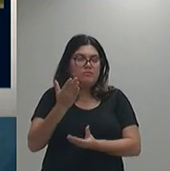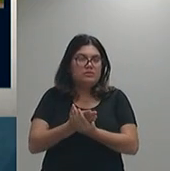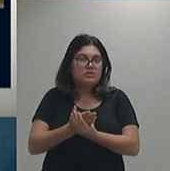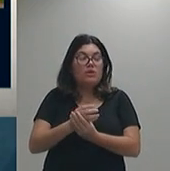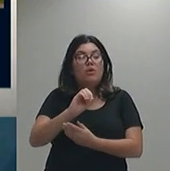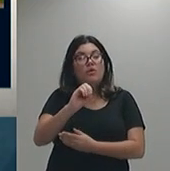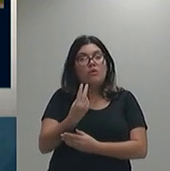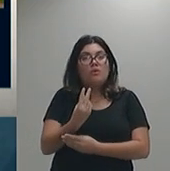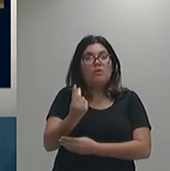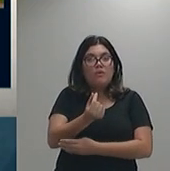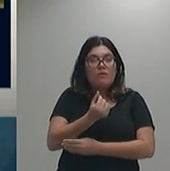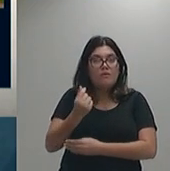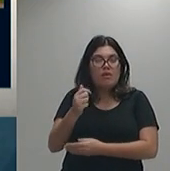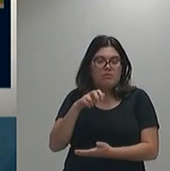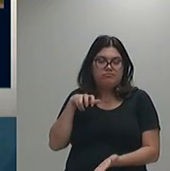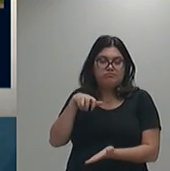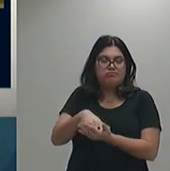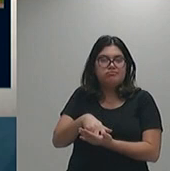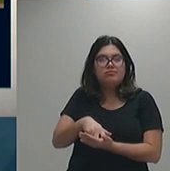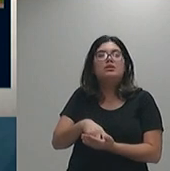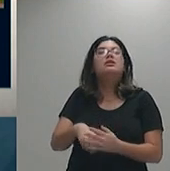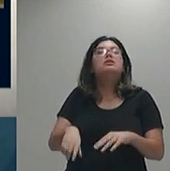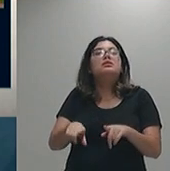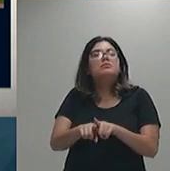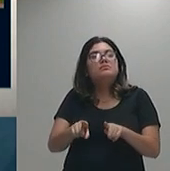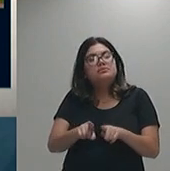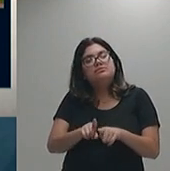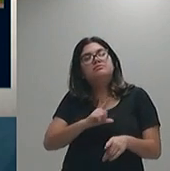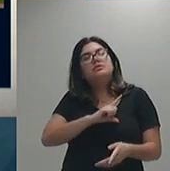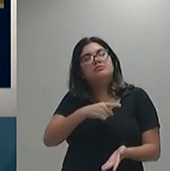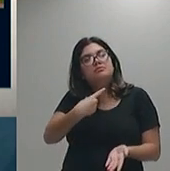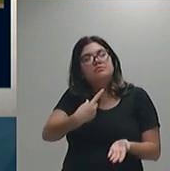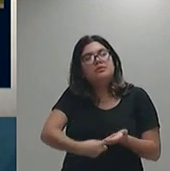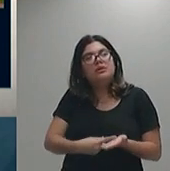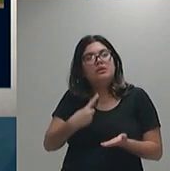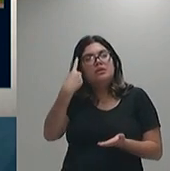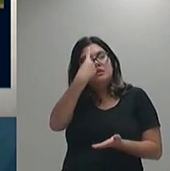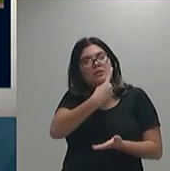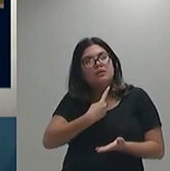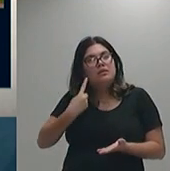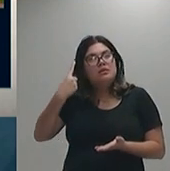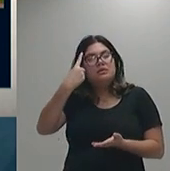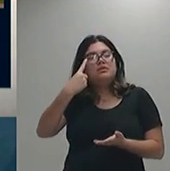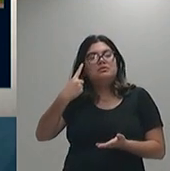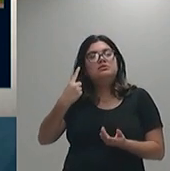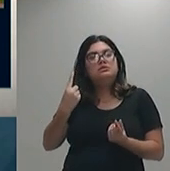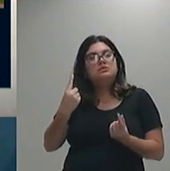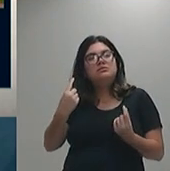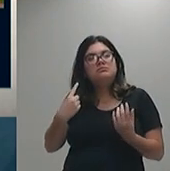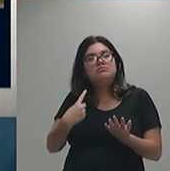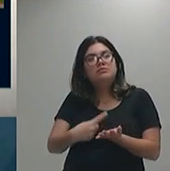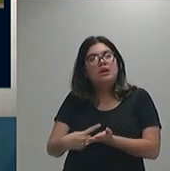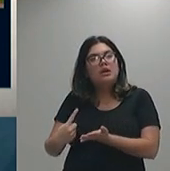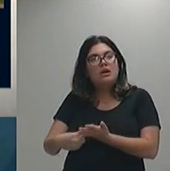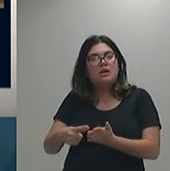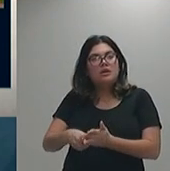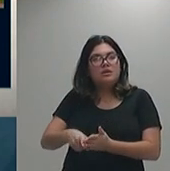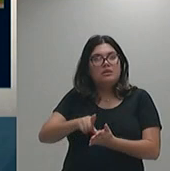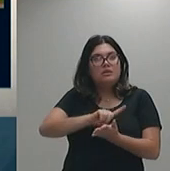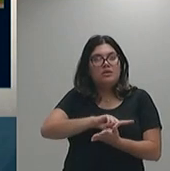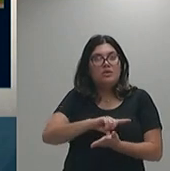sobre o valor da condenação bem como fixar honorários em valor determinado vejo que hoje os